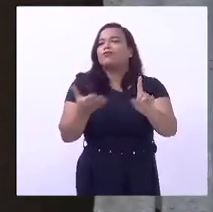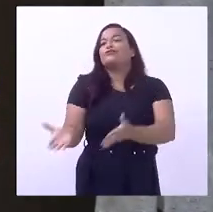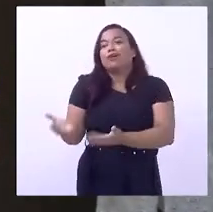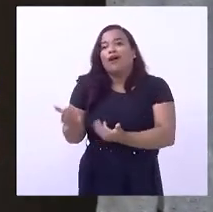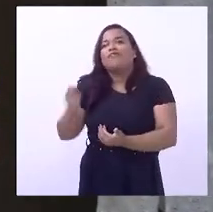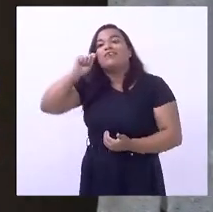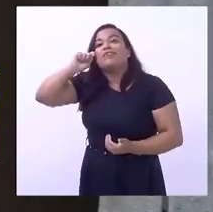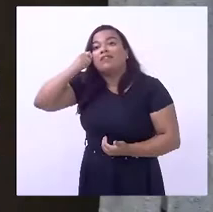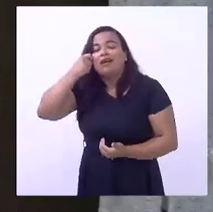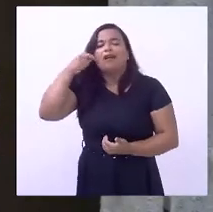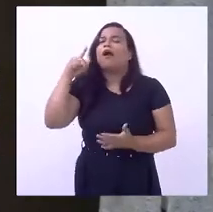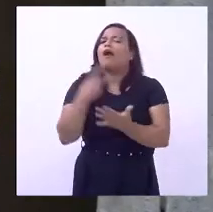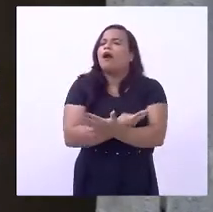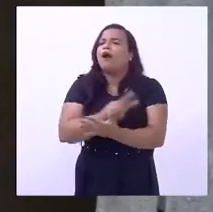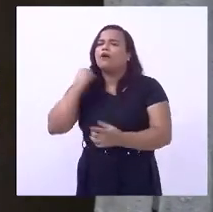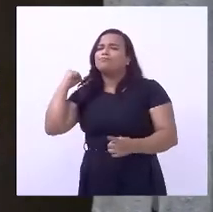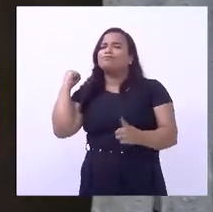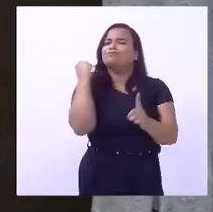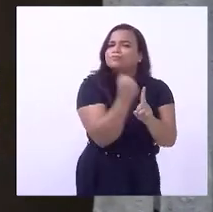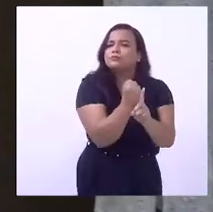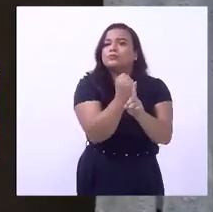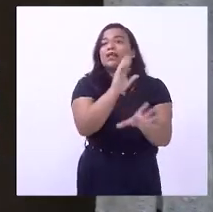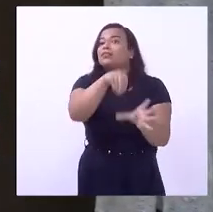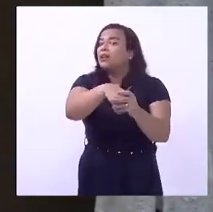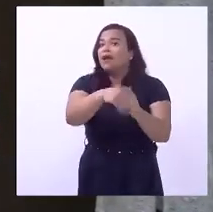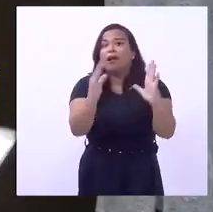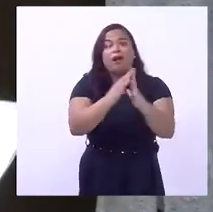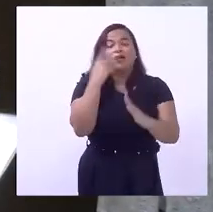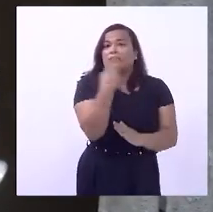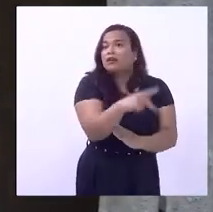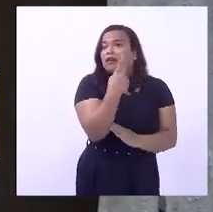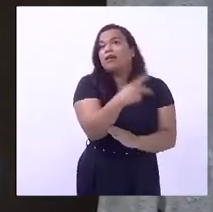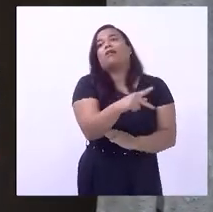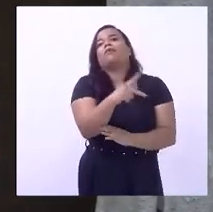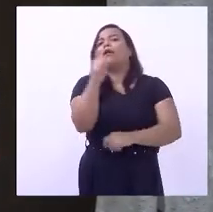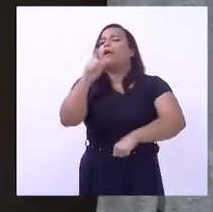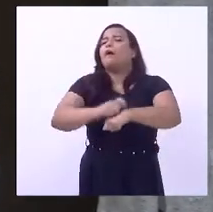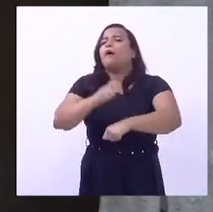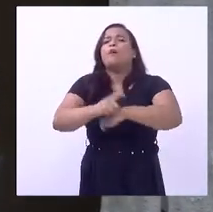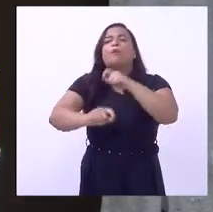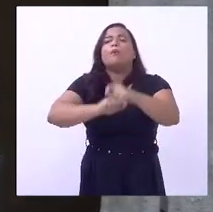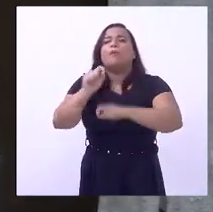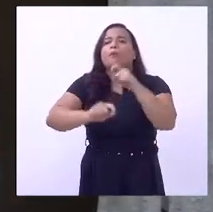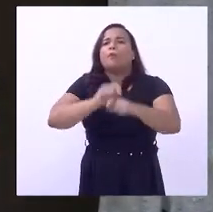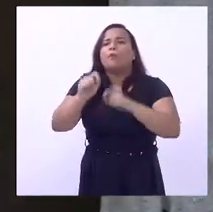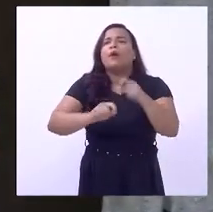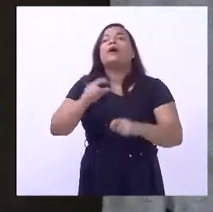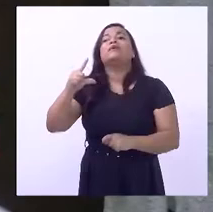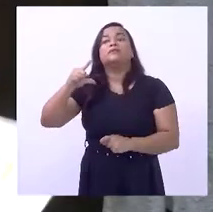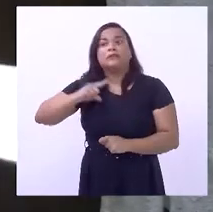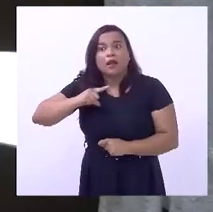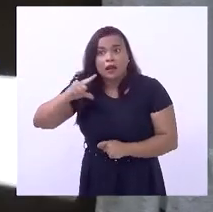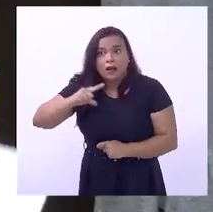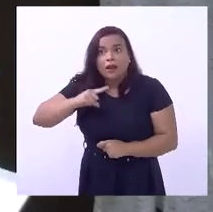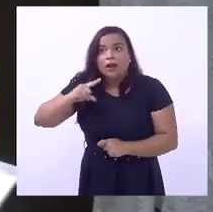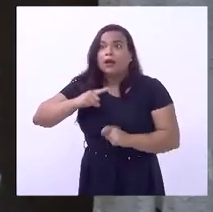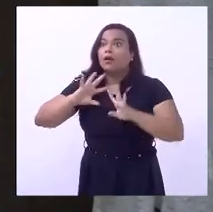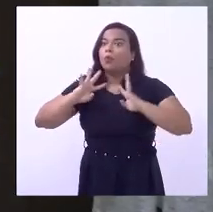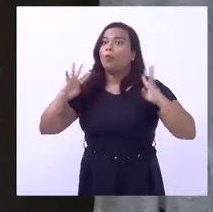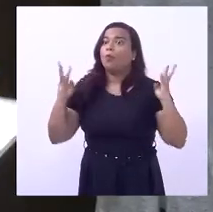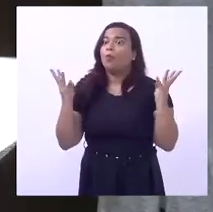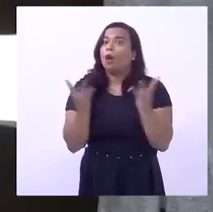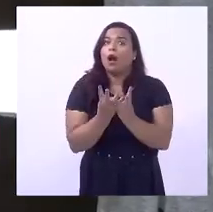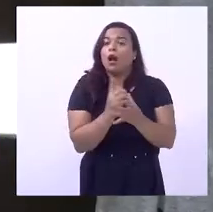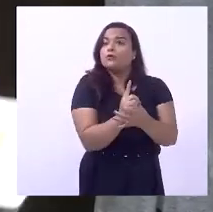negro que foi assassinado dentro da sua casa no momento em que tínhamos, senhor presidente, uma quarentena,